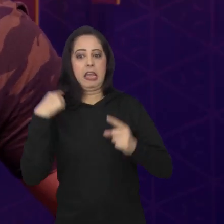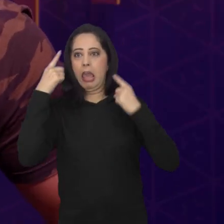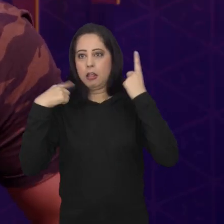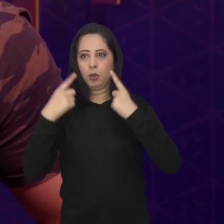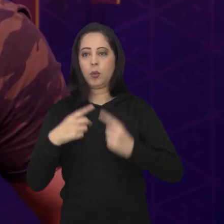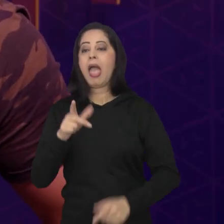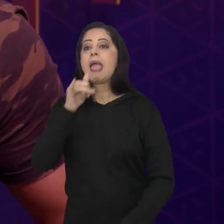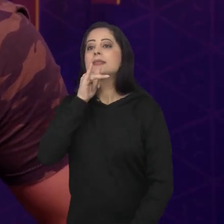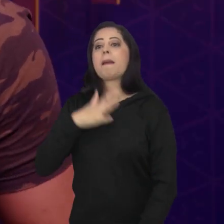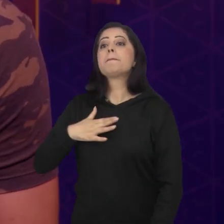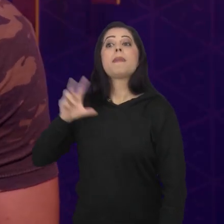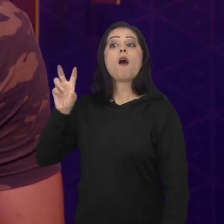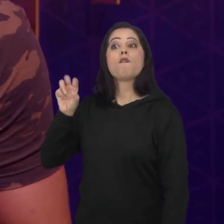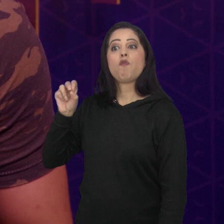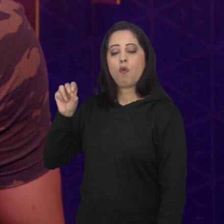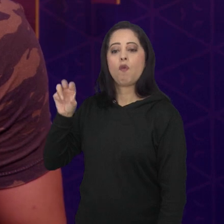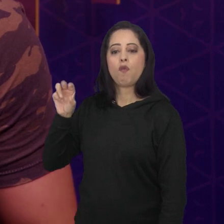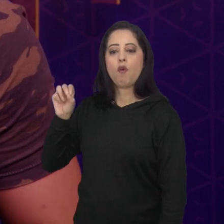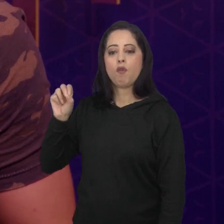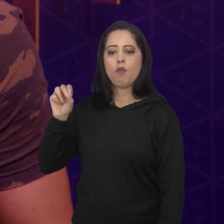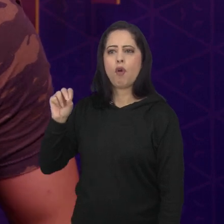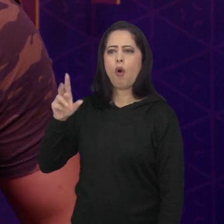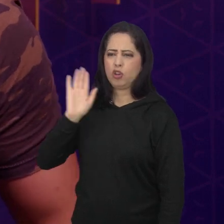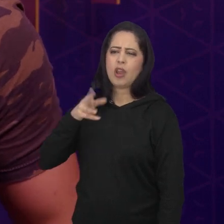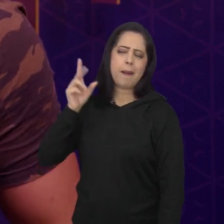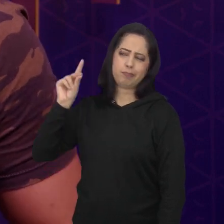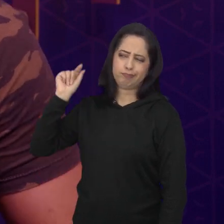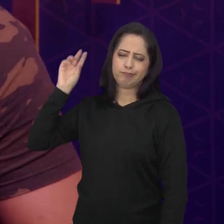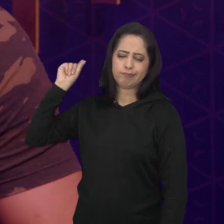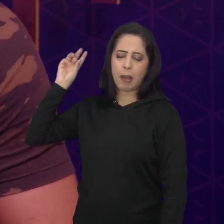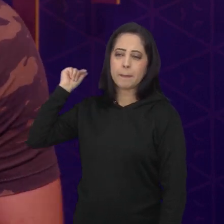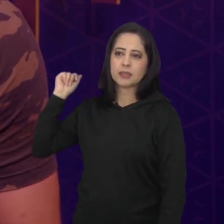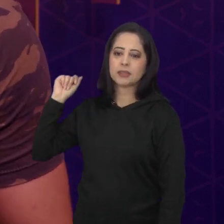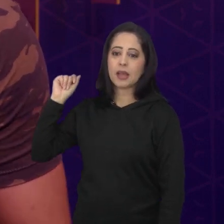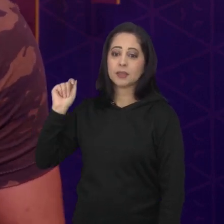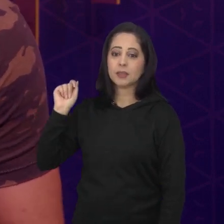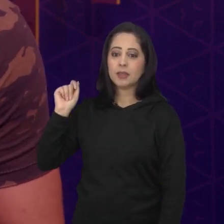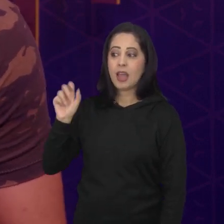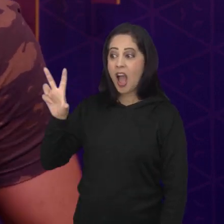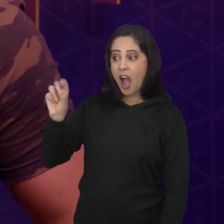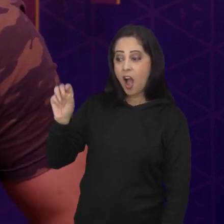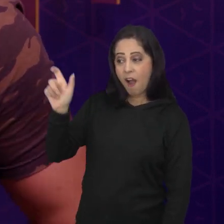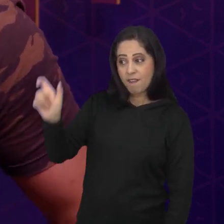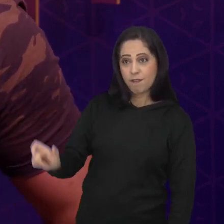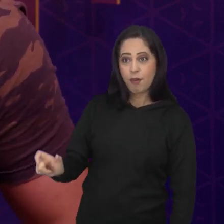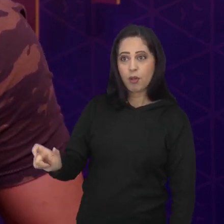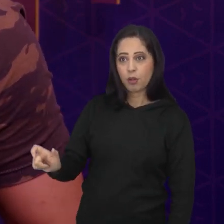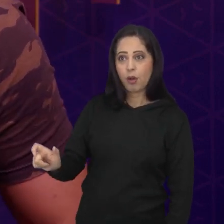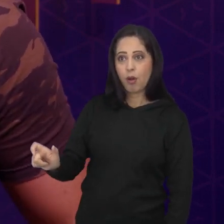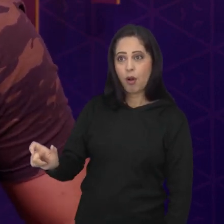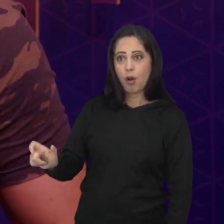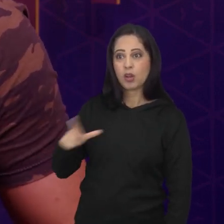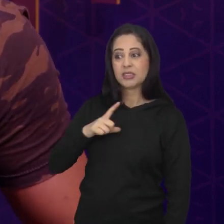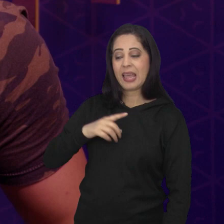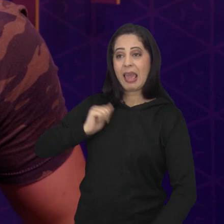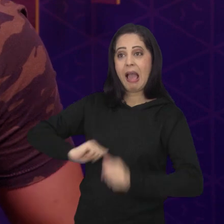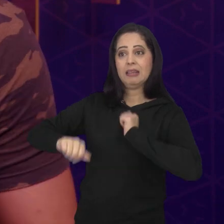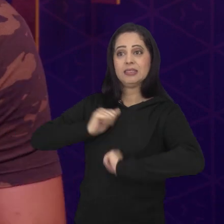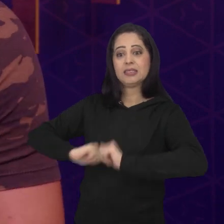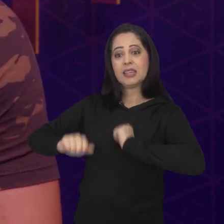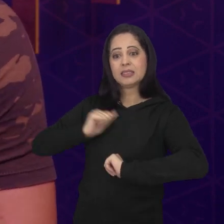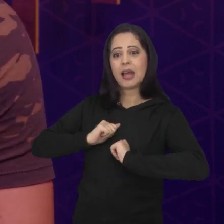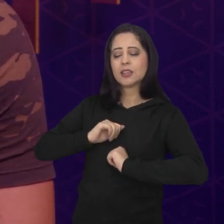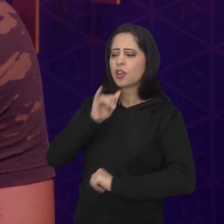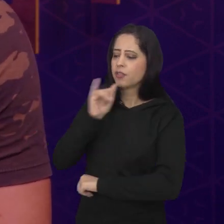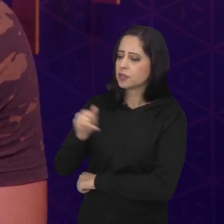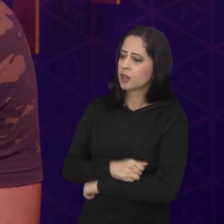a minha avó, por exemplo. Há muito tempo atrás, né? Ela vivia numa crise de ansiedade e